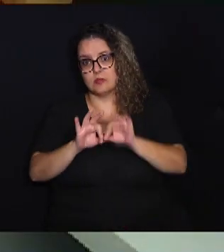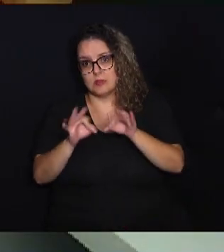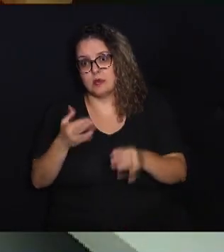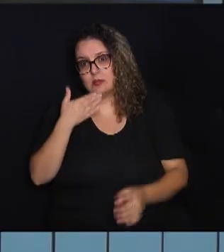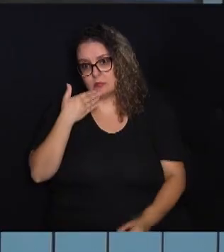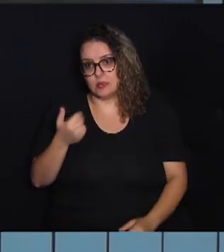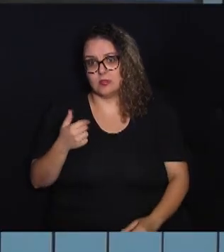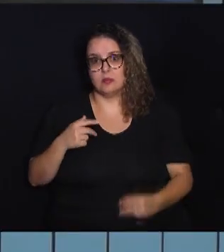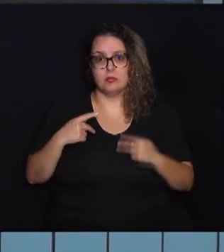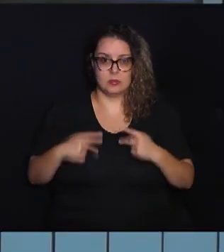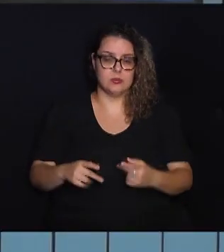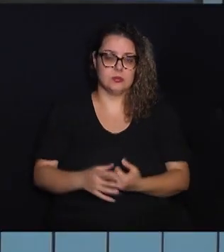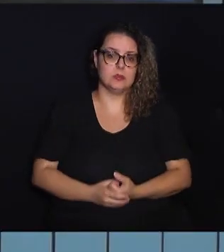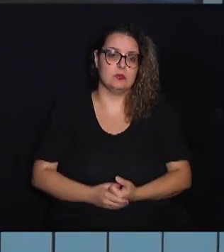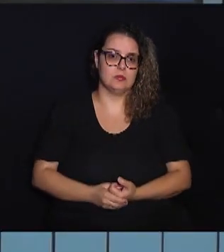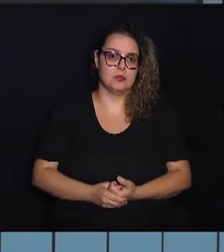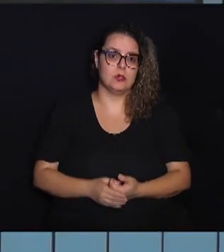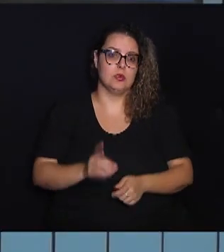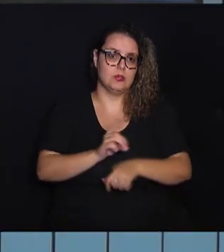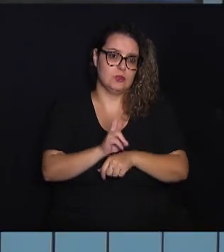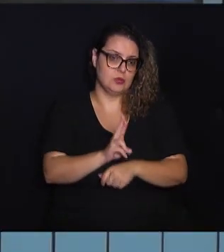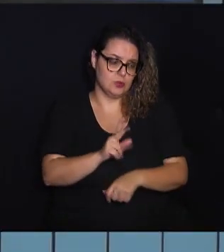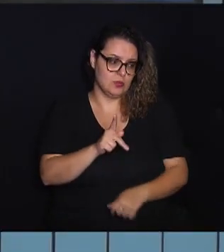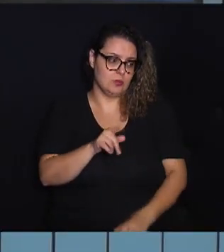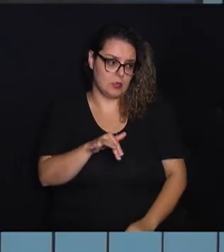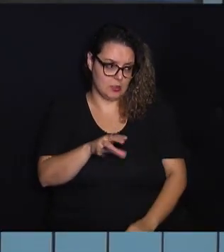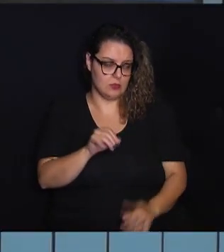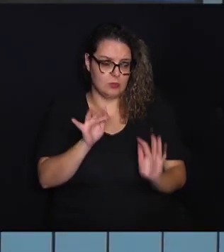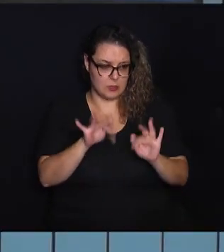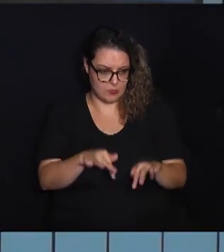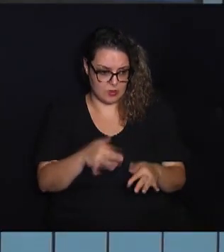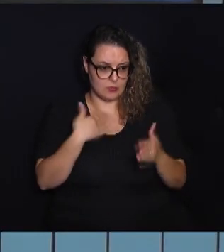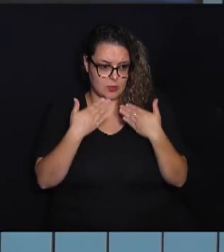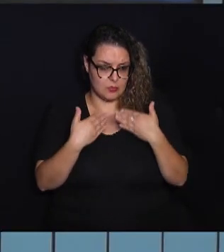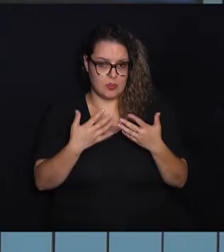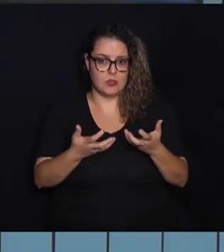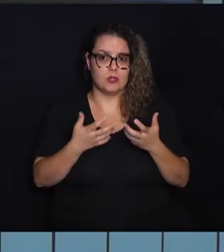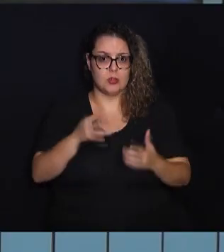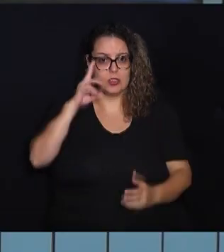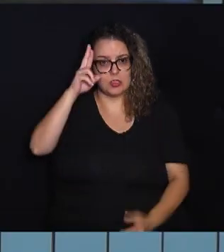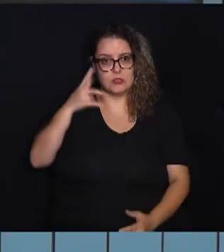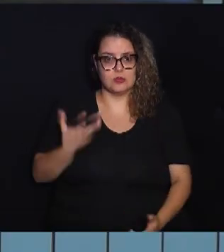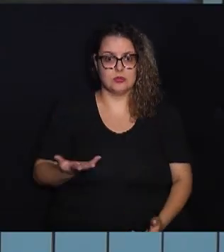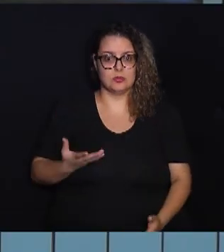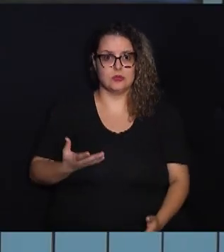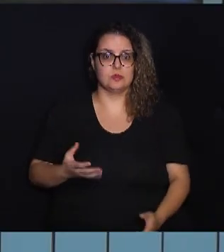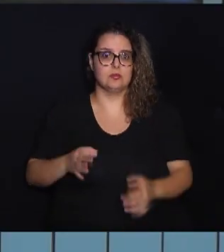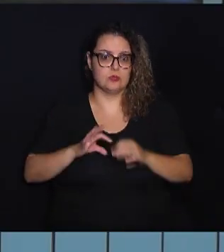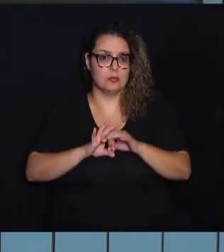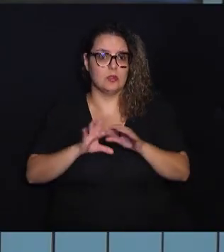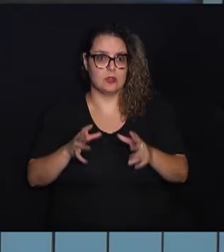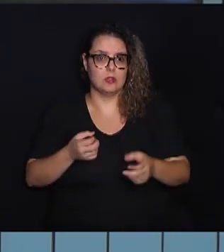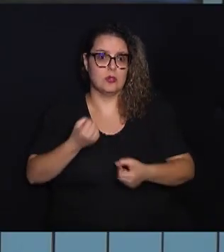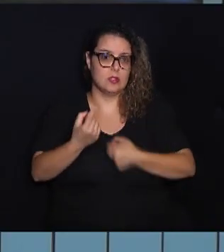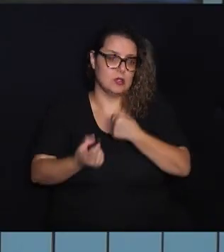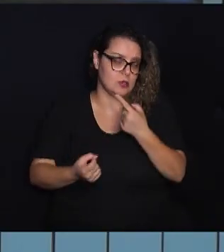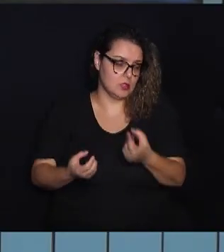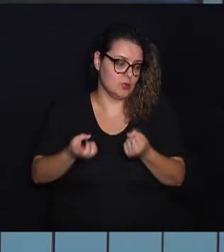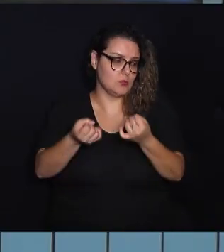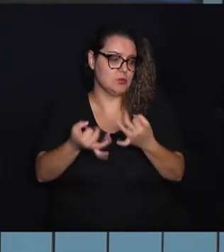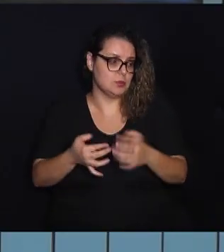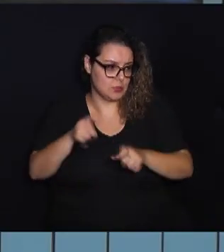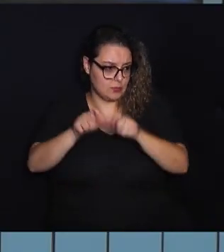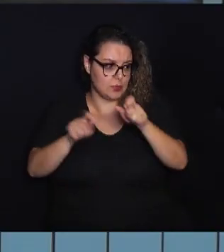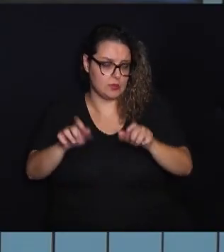posição. Doutor Paulo, para a gente encerrar então o nosso bate-papo aqui, eu gostaria que o senhor deixasse aqui algumas orientações para o pessoal que